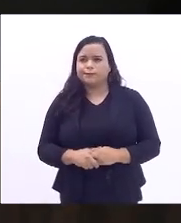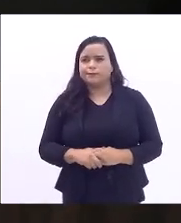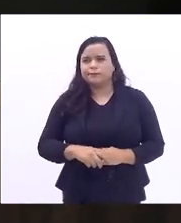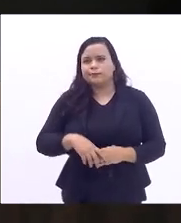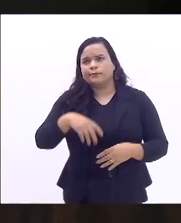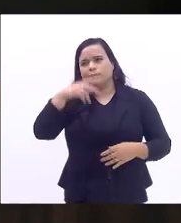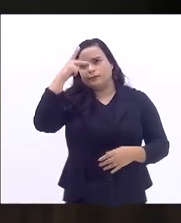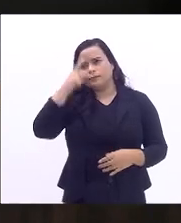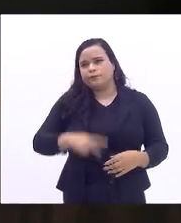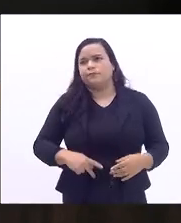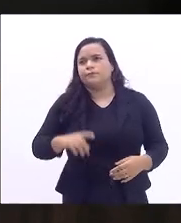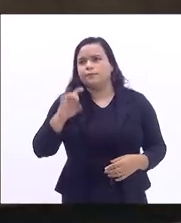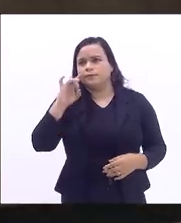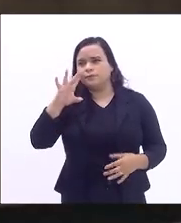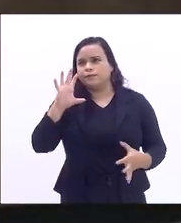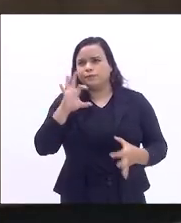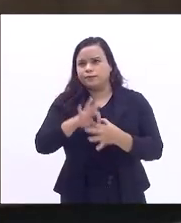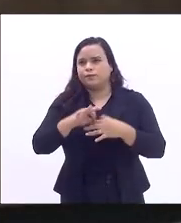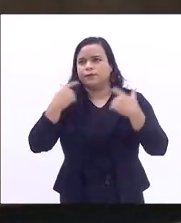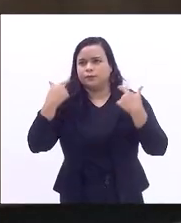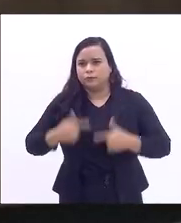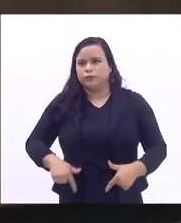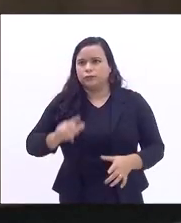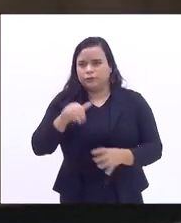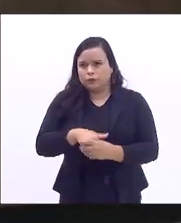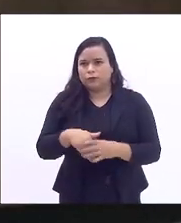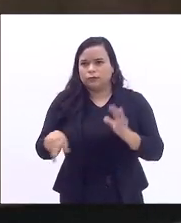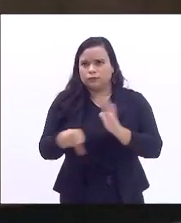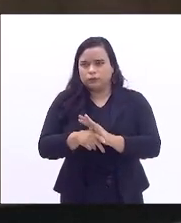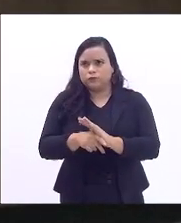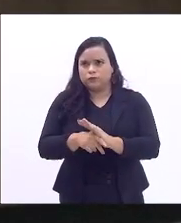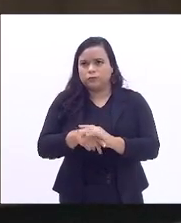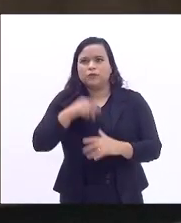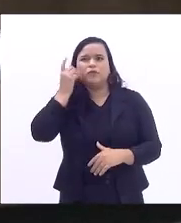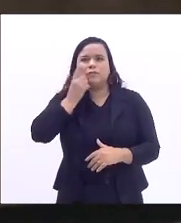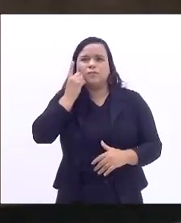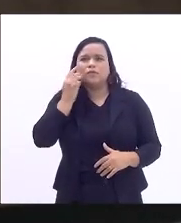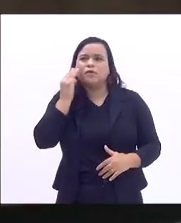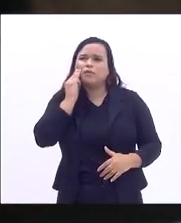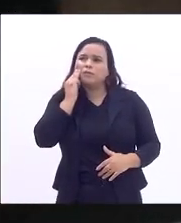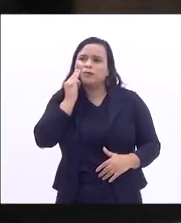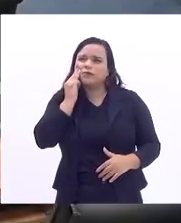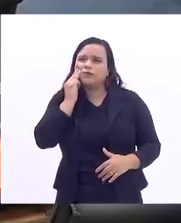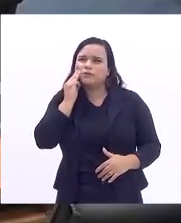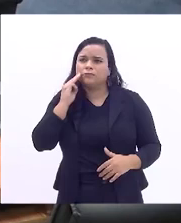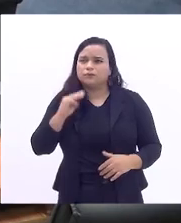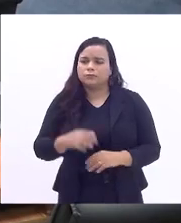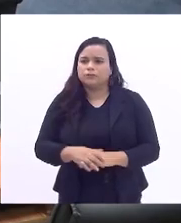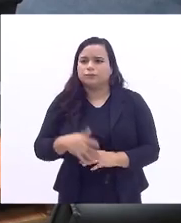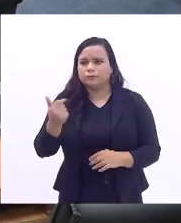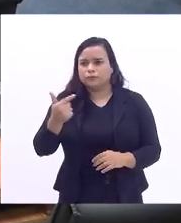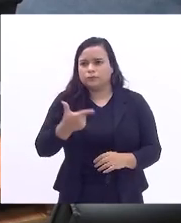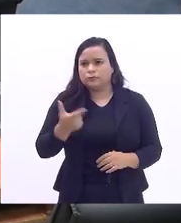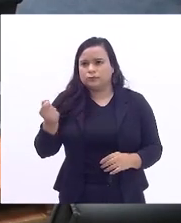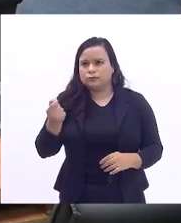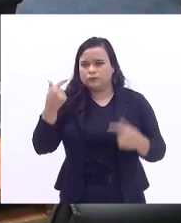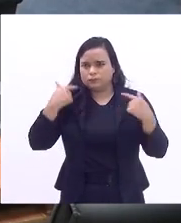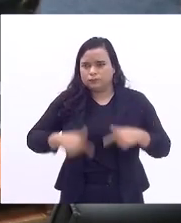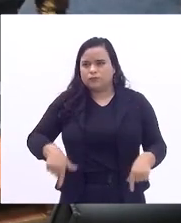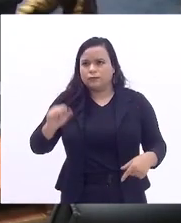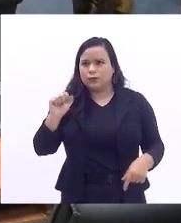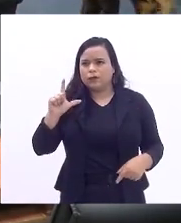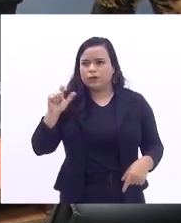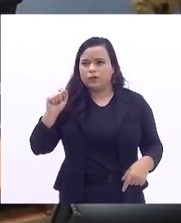Presidente patrocina o meu voto e abstenção no da deputada Mônica Francisco abstenção do deputado